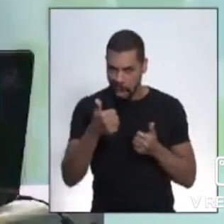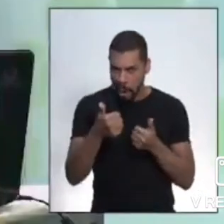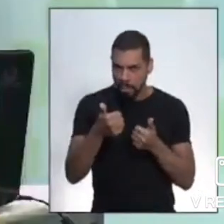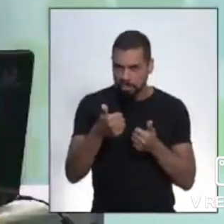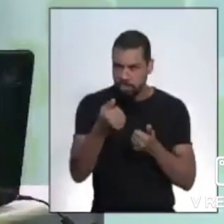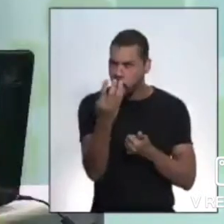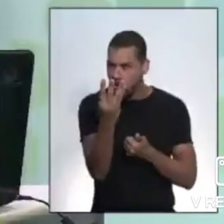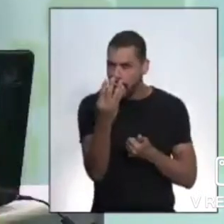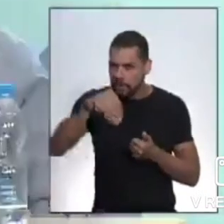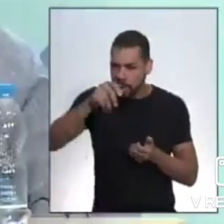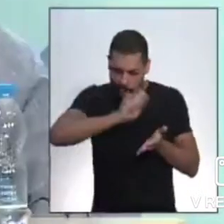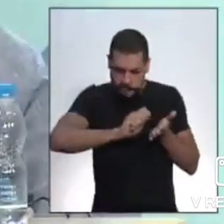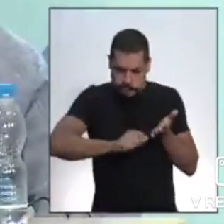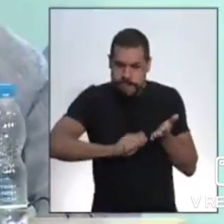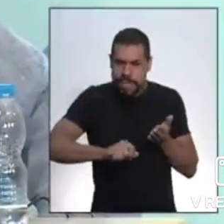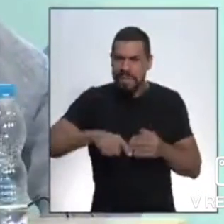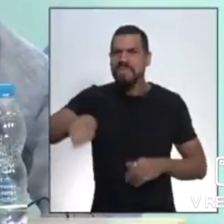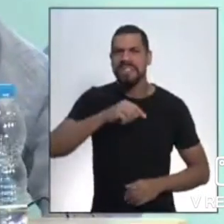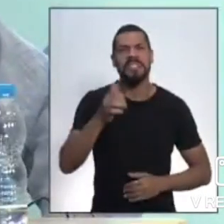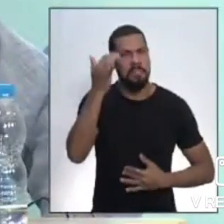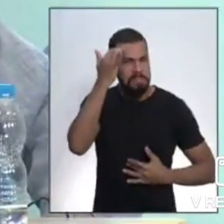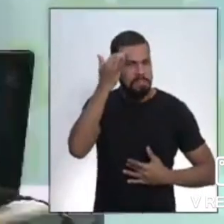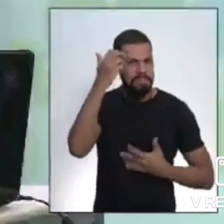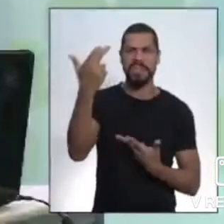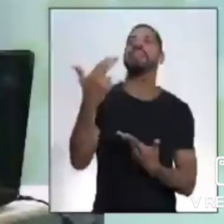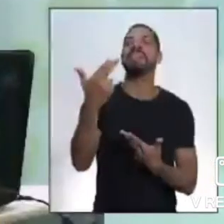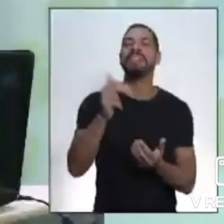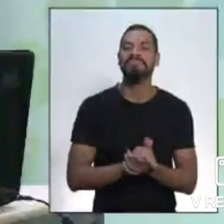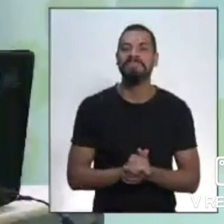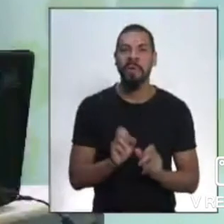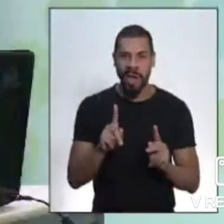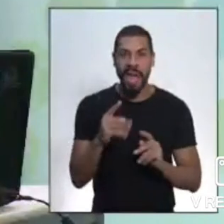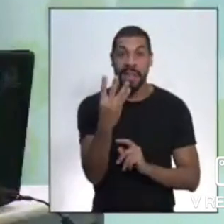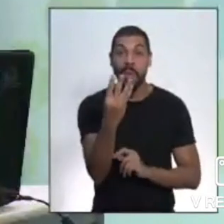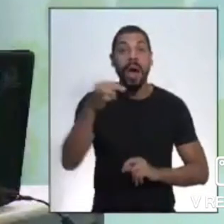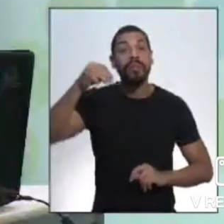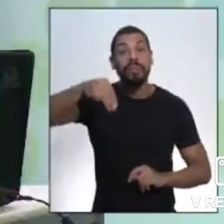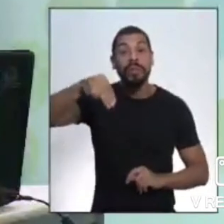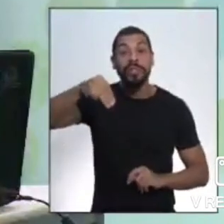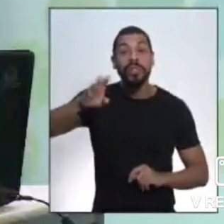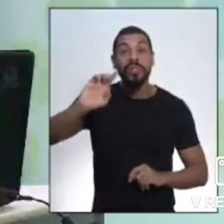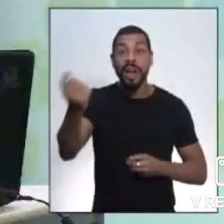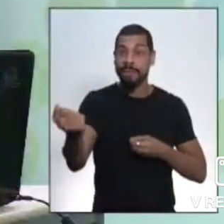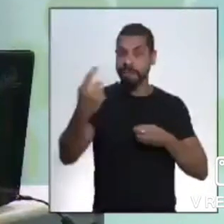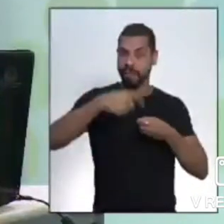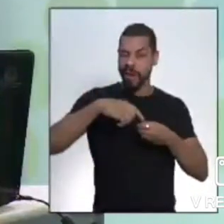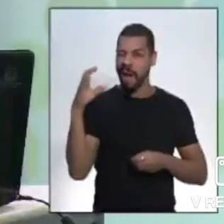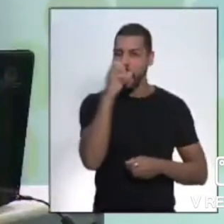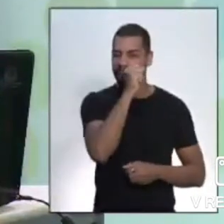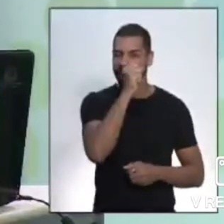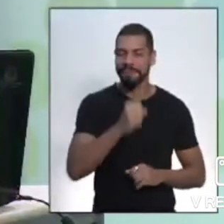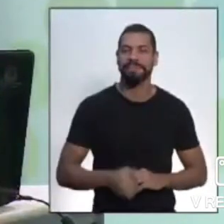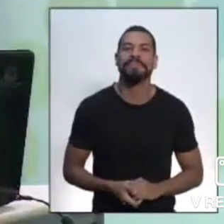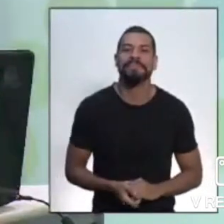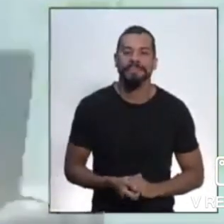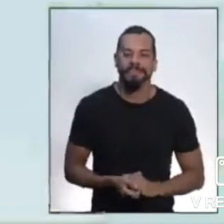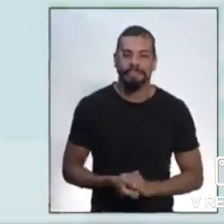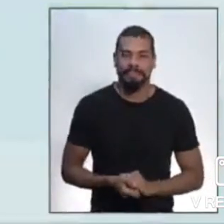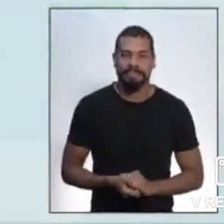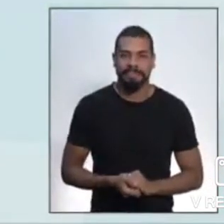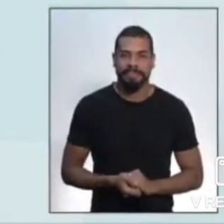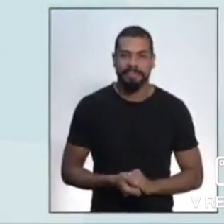quatro A, B minutos. E C. Eles estão ficando fera nisso. Então, beleza. 4 minutinhos aí pra vocês e a gente já retorna com a resposta, tá bom?